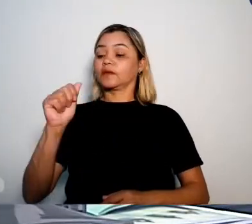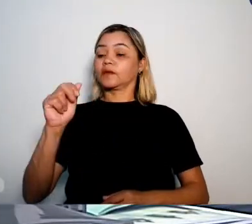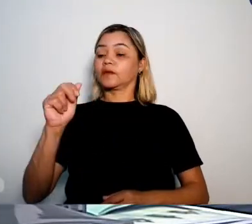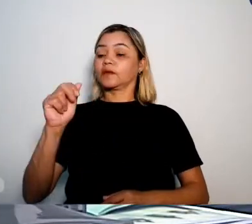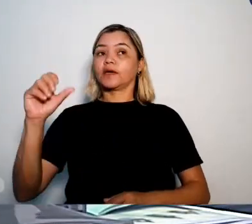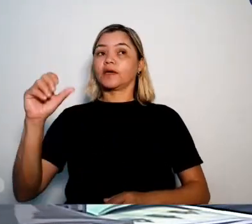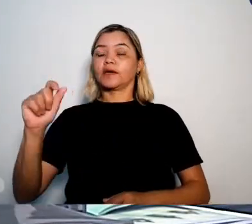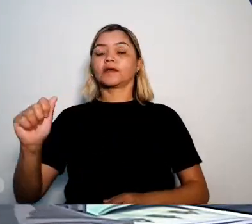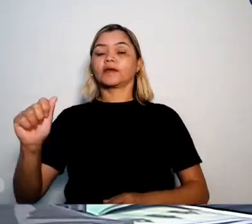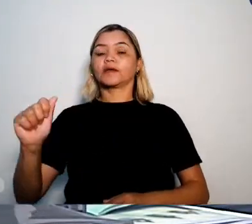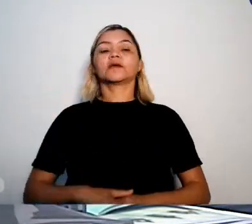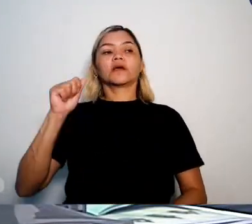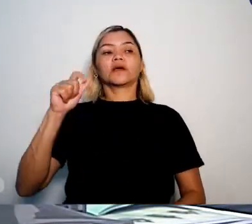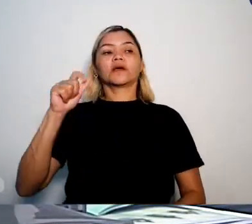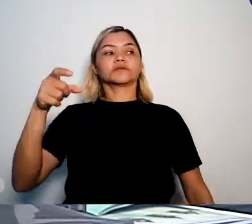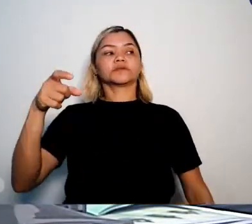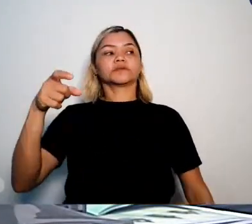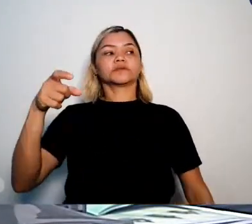Lucchesi.